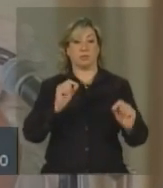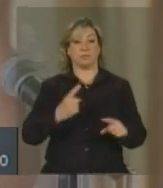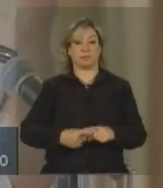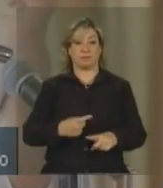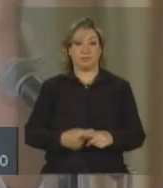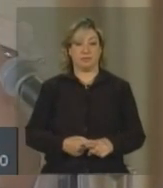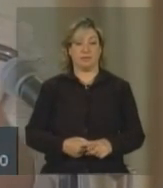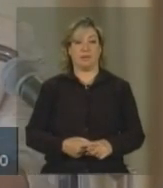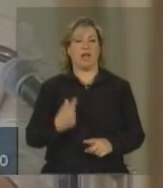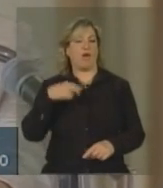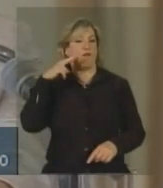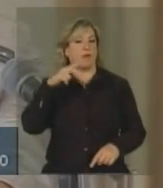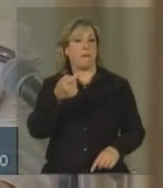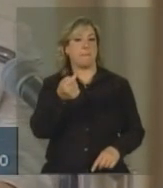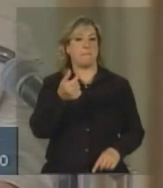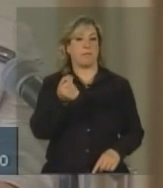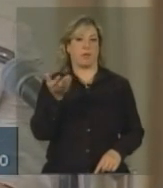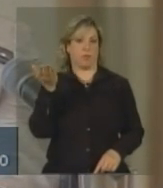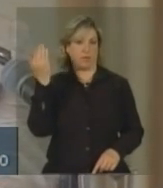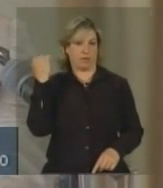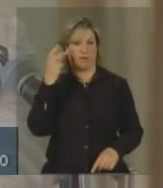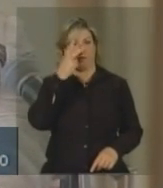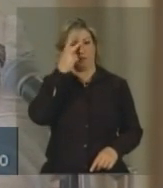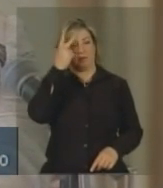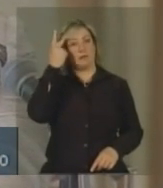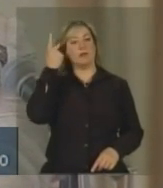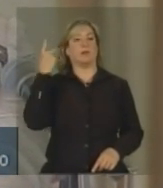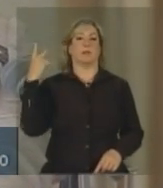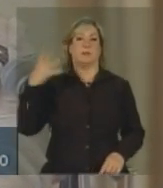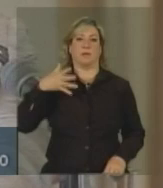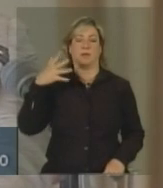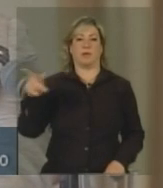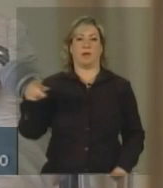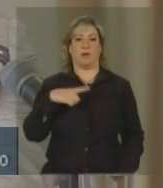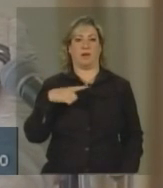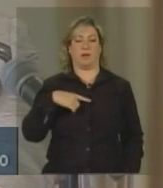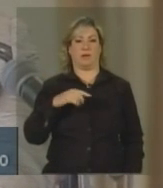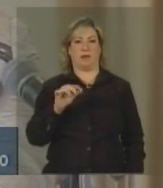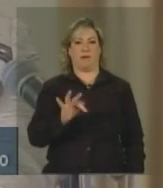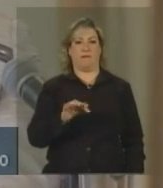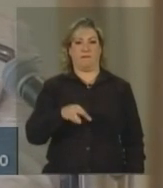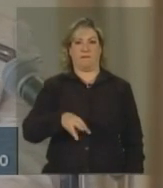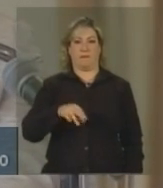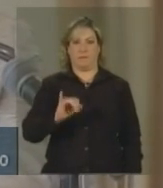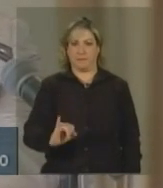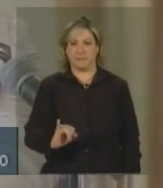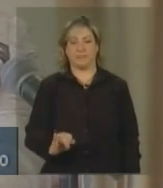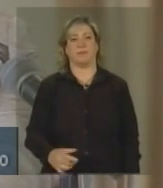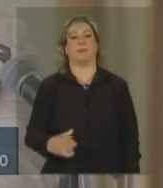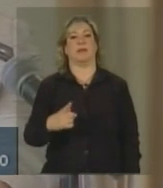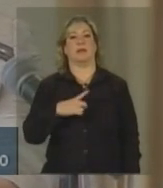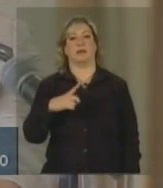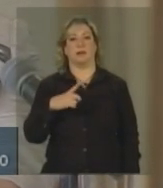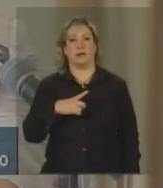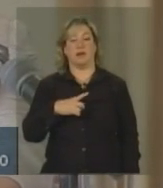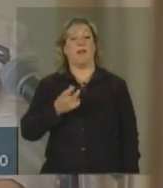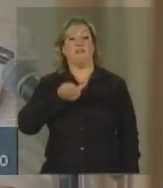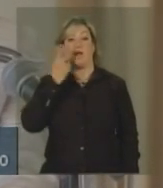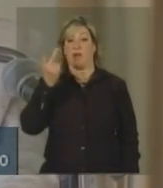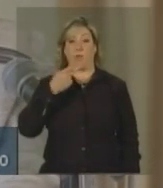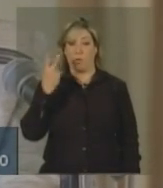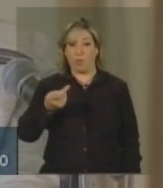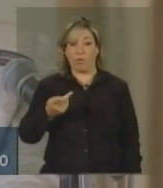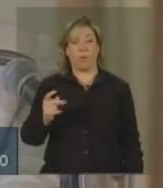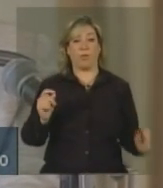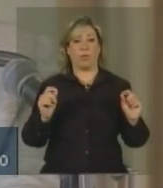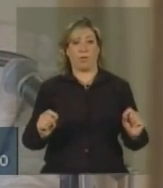eu vi recentemente uma declaração do Fundo Monetário que dizia o seguinte: